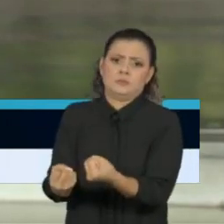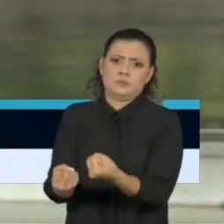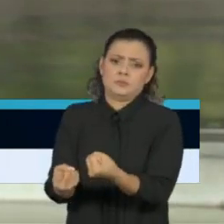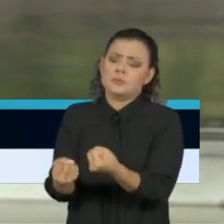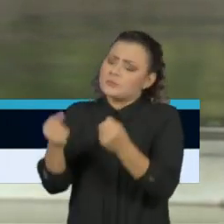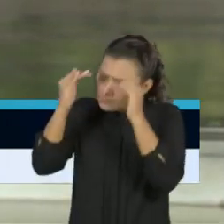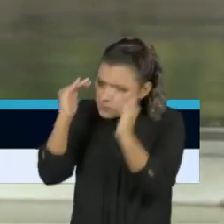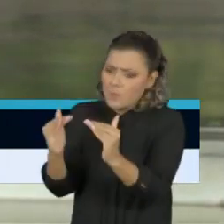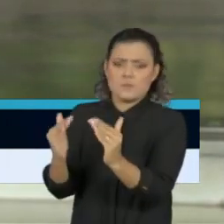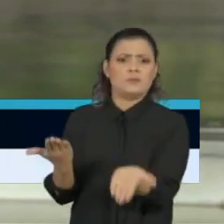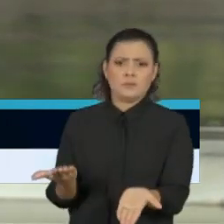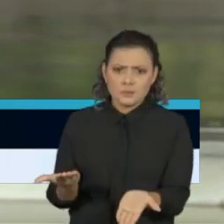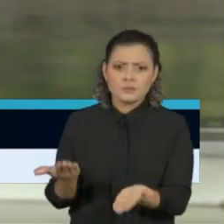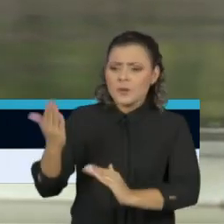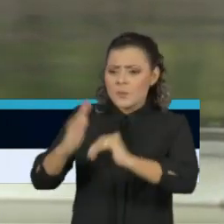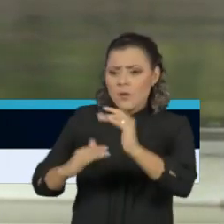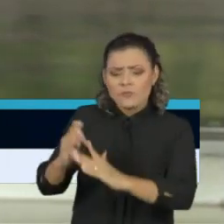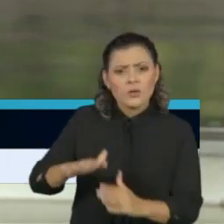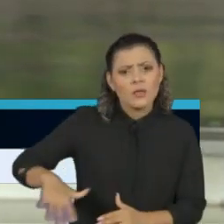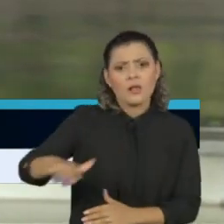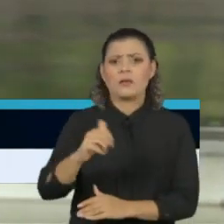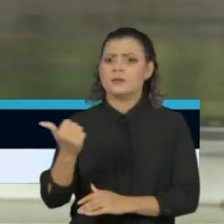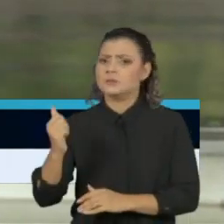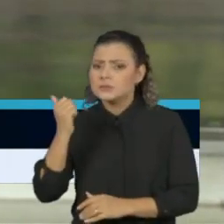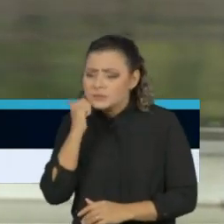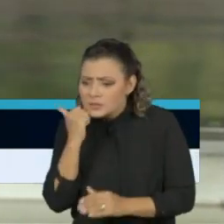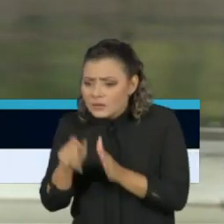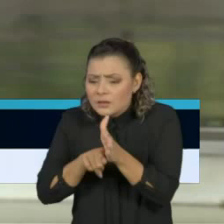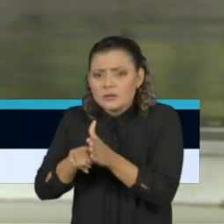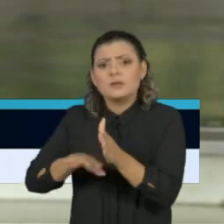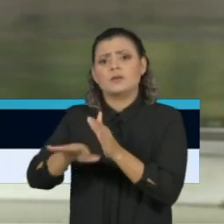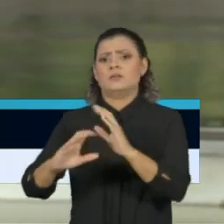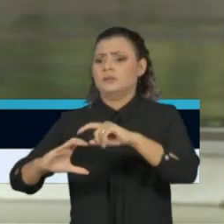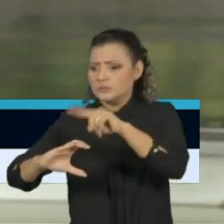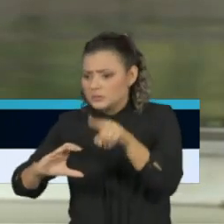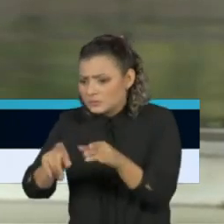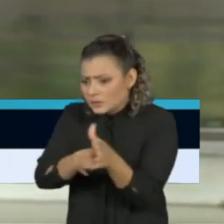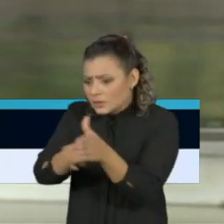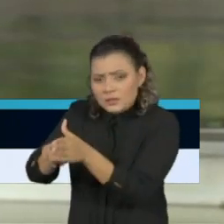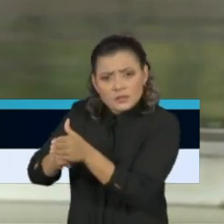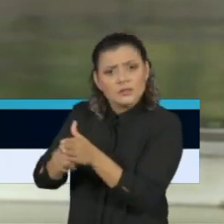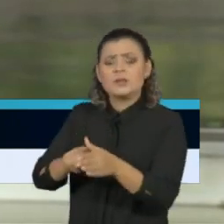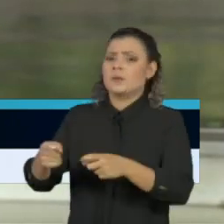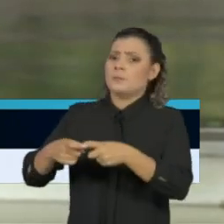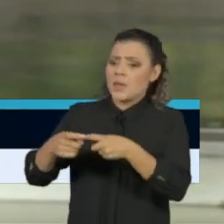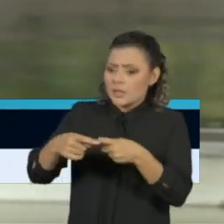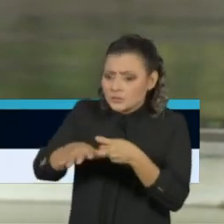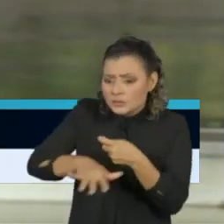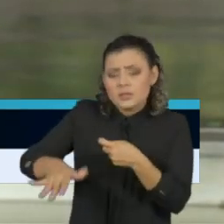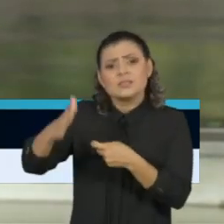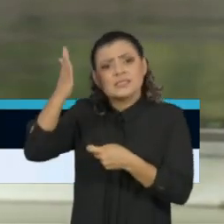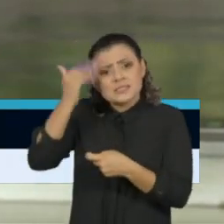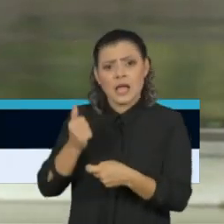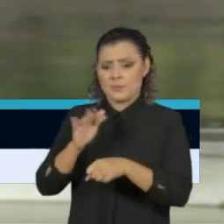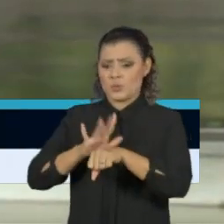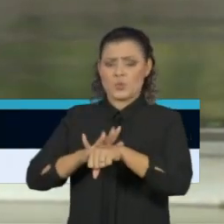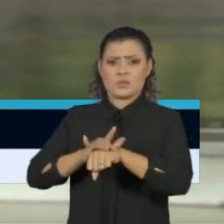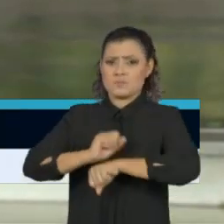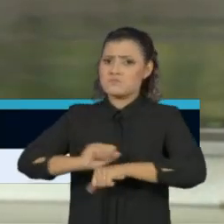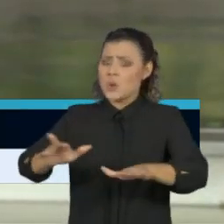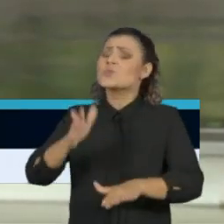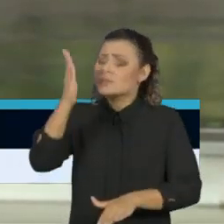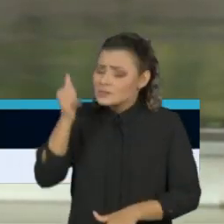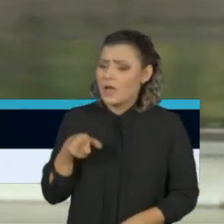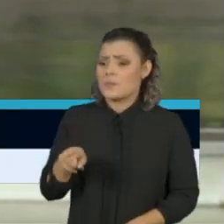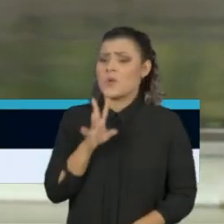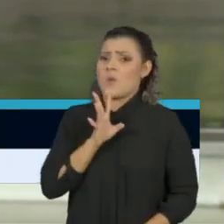sanitaristas, de profissionais especializados na medicina de epidemias, na medicina de infectologia, naqueles